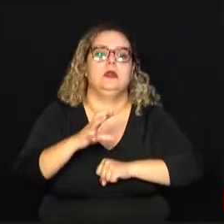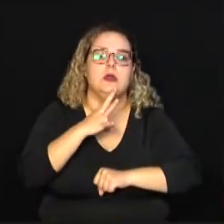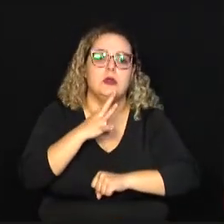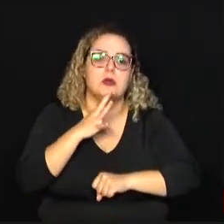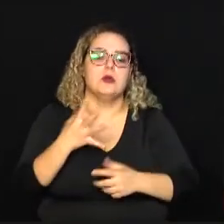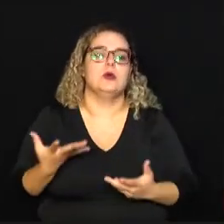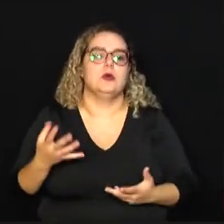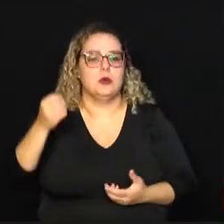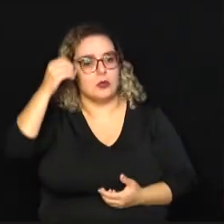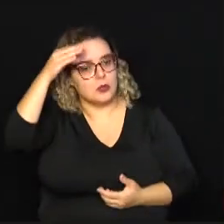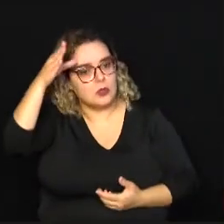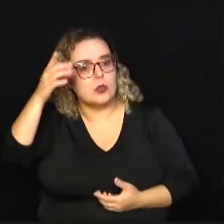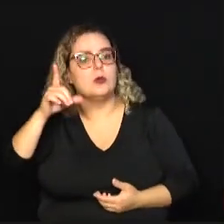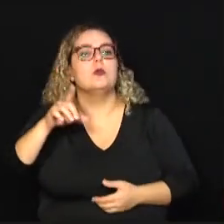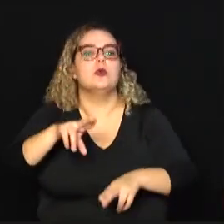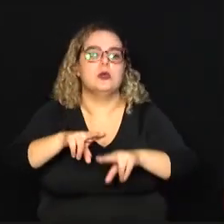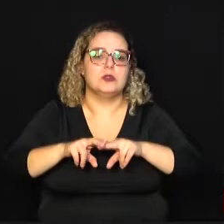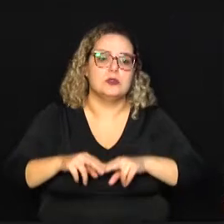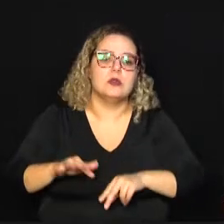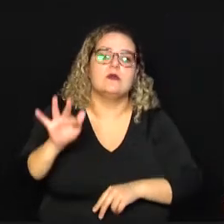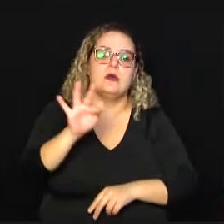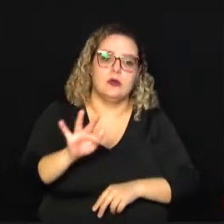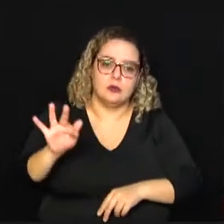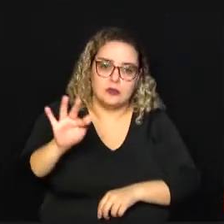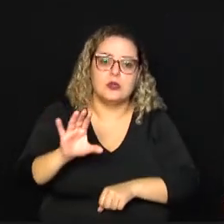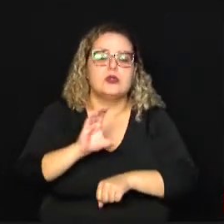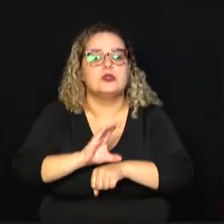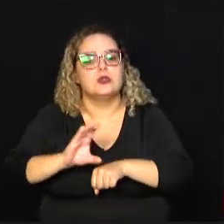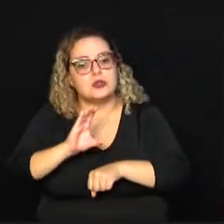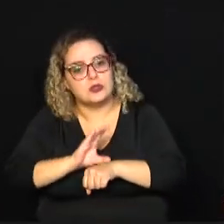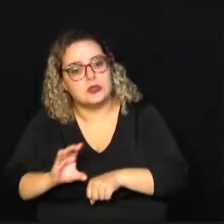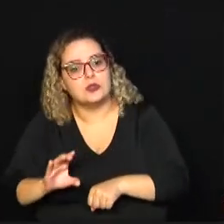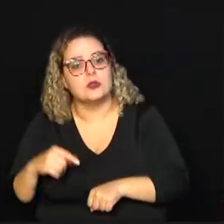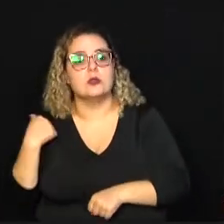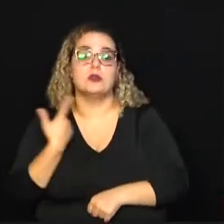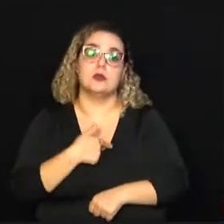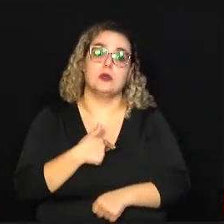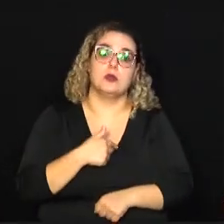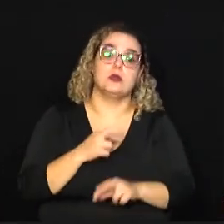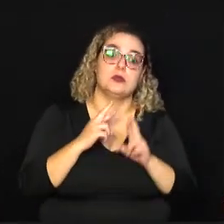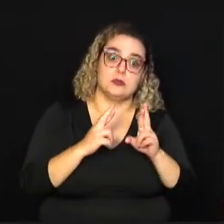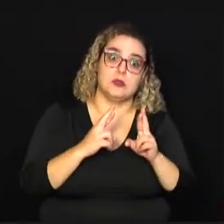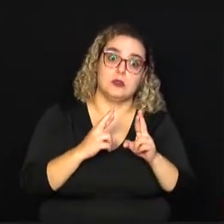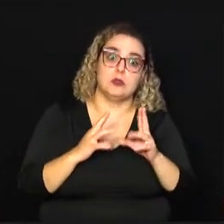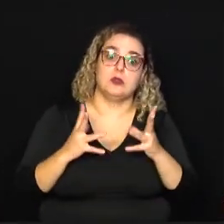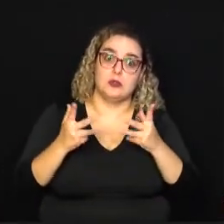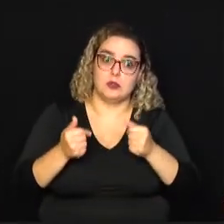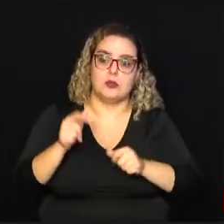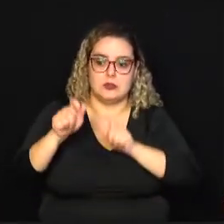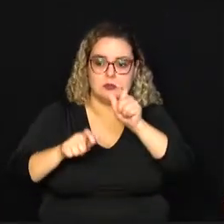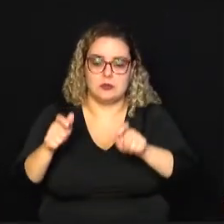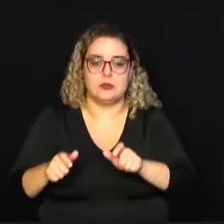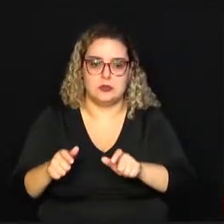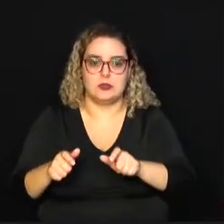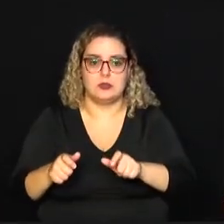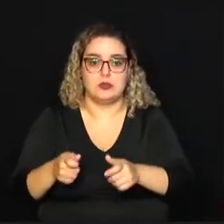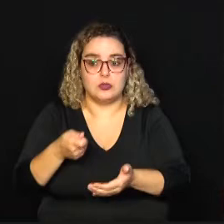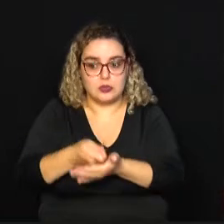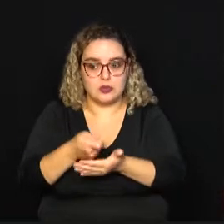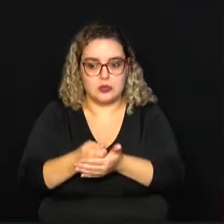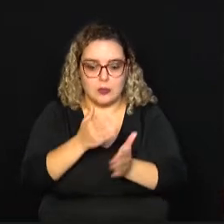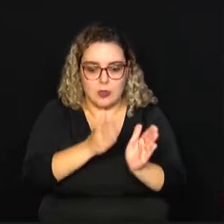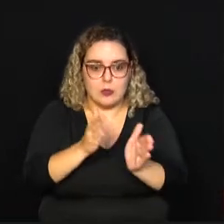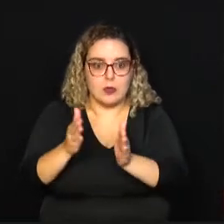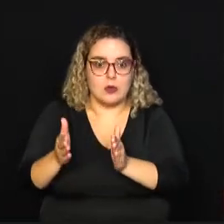existe curso de formação, e a gente espera que as pessoas cumpram todas essas etapas antes de assumirem um